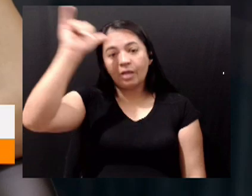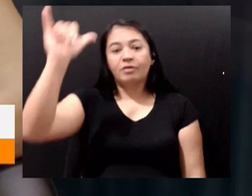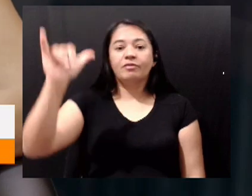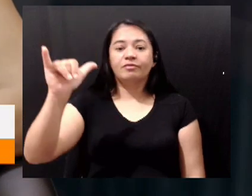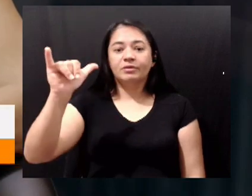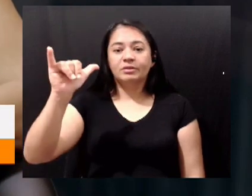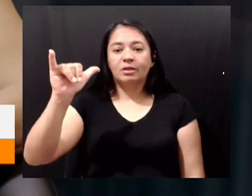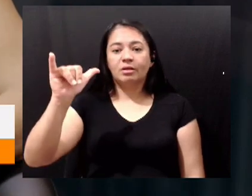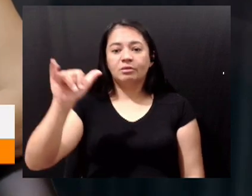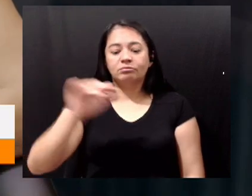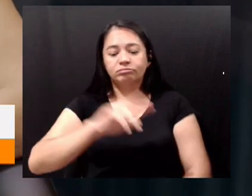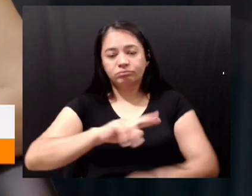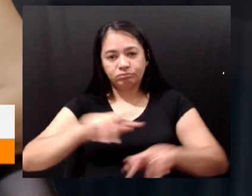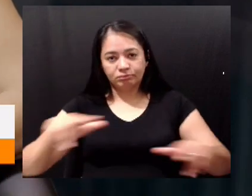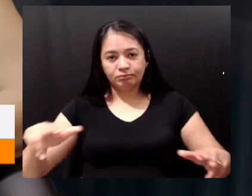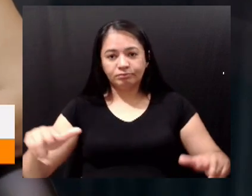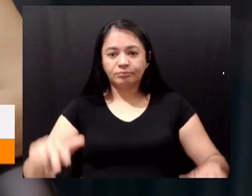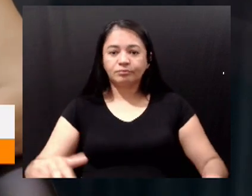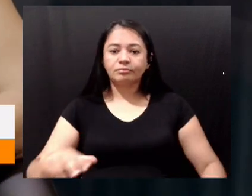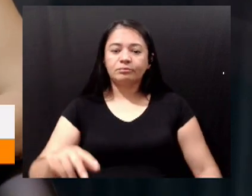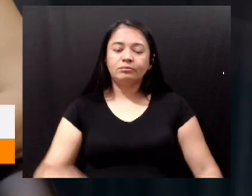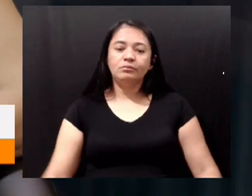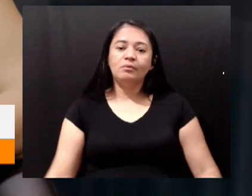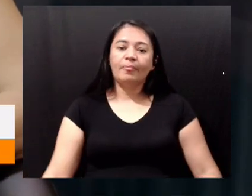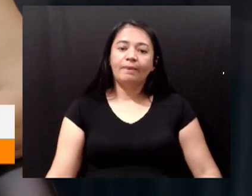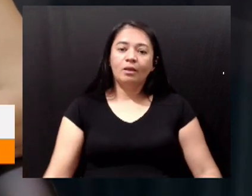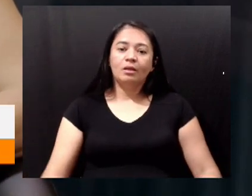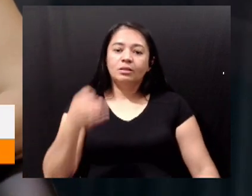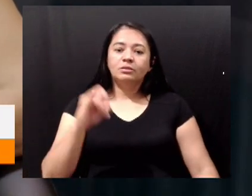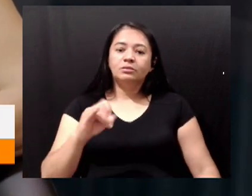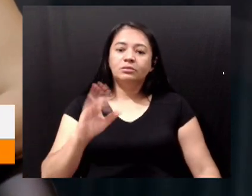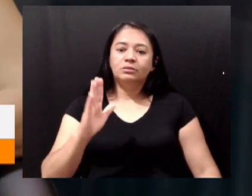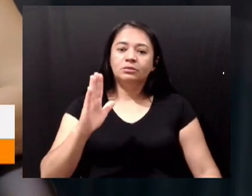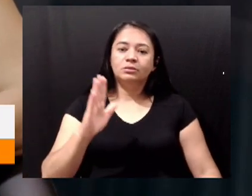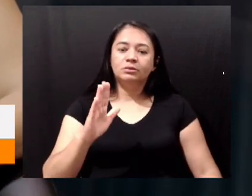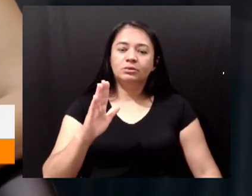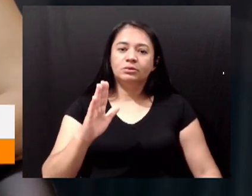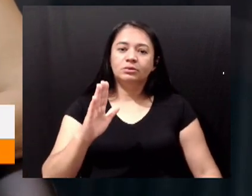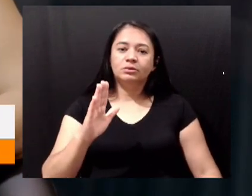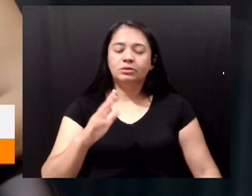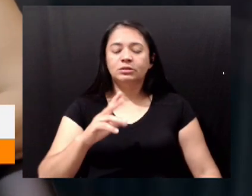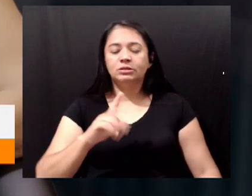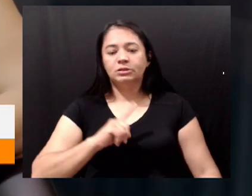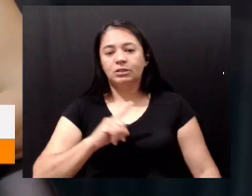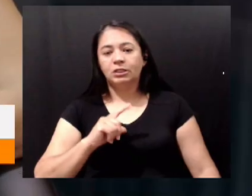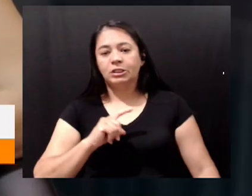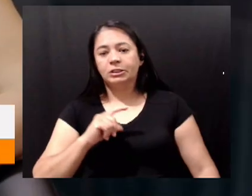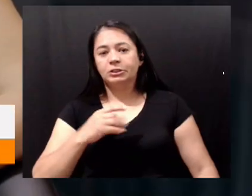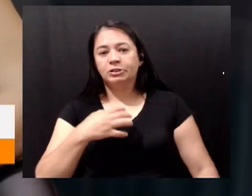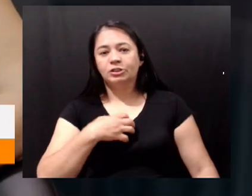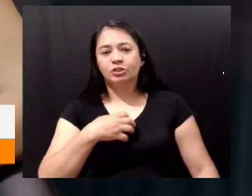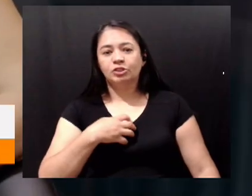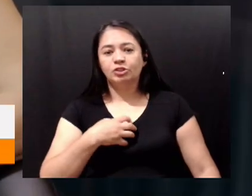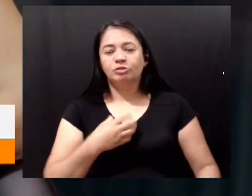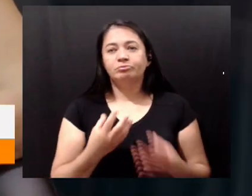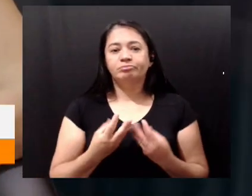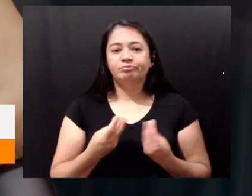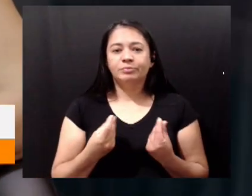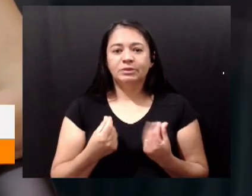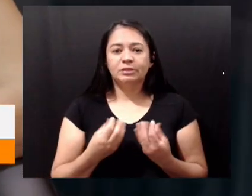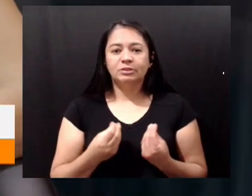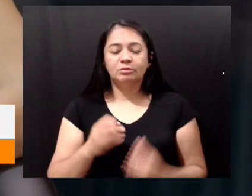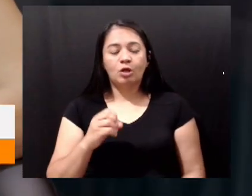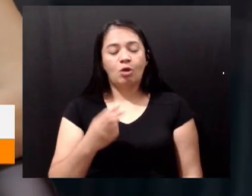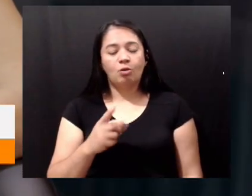coisa, né. Se você já teve alguma reação, para tentar identificar se o teu organismo tem alguma sensibilidade ou não, para que ele